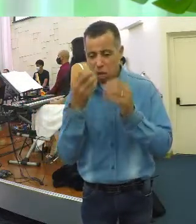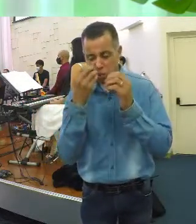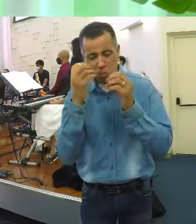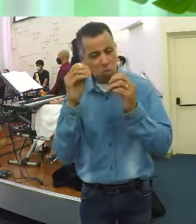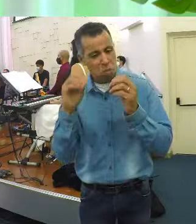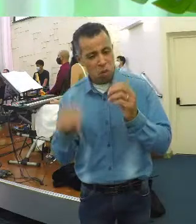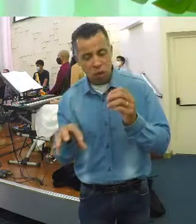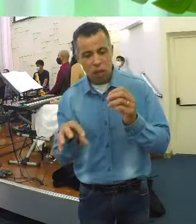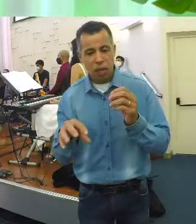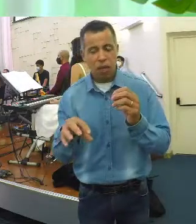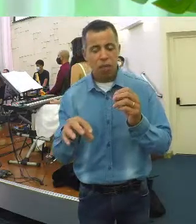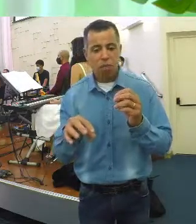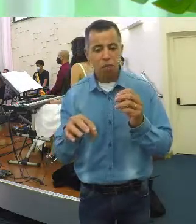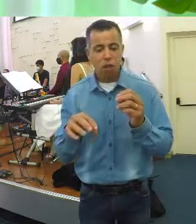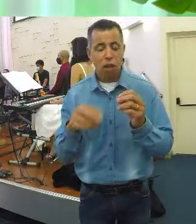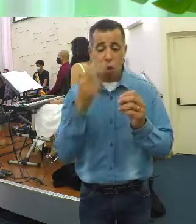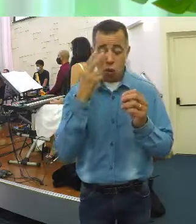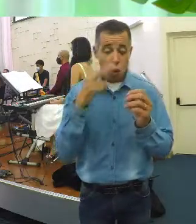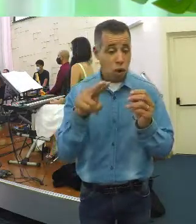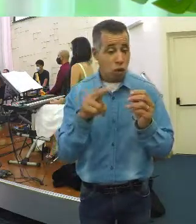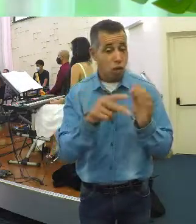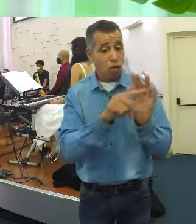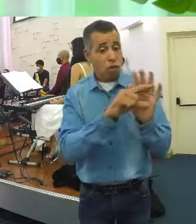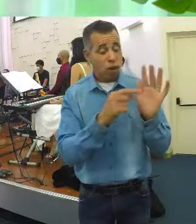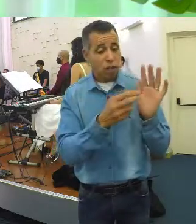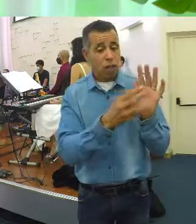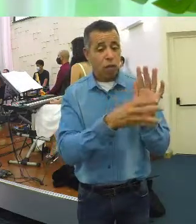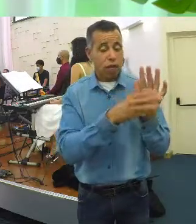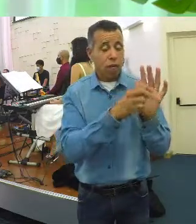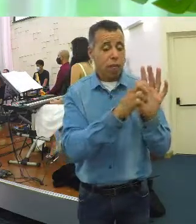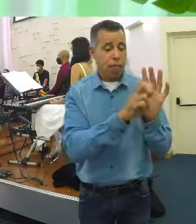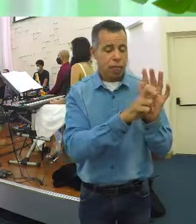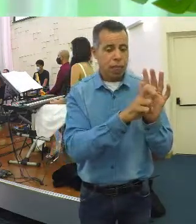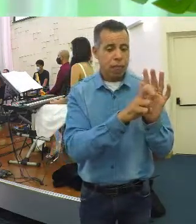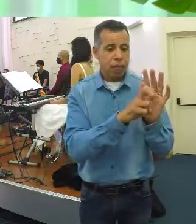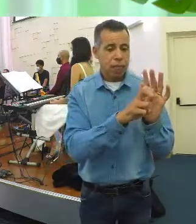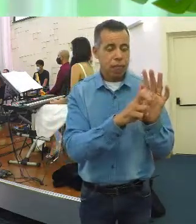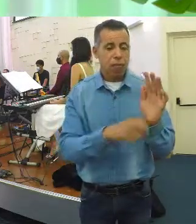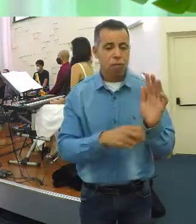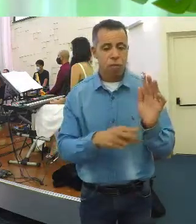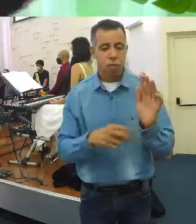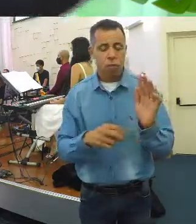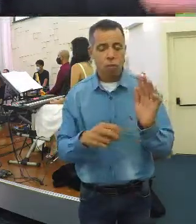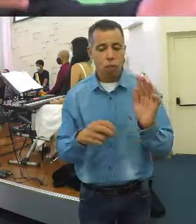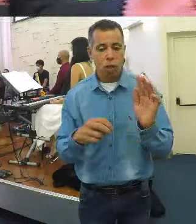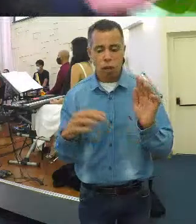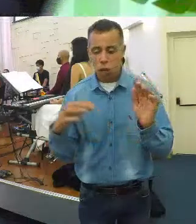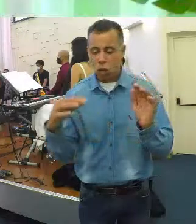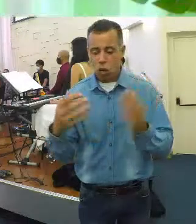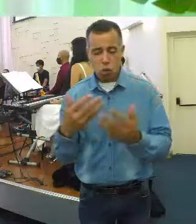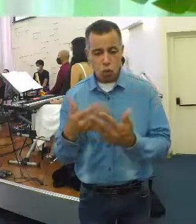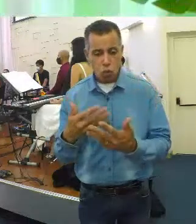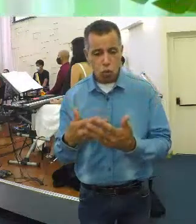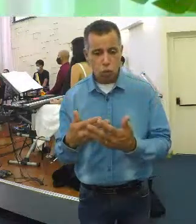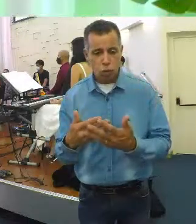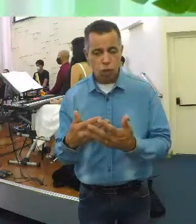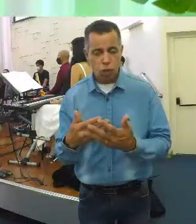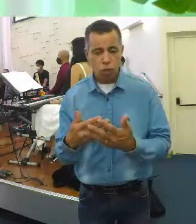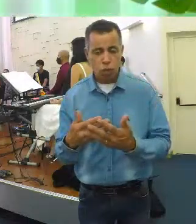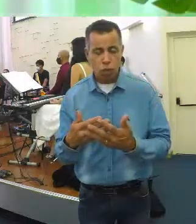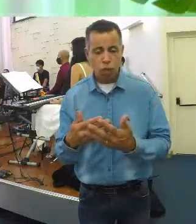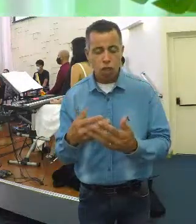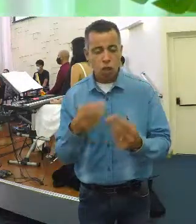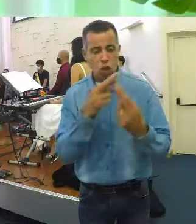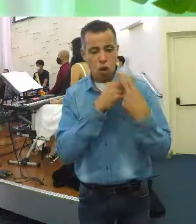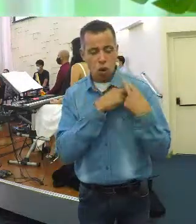versículo 45 diz o texto bíblico que quando os judeus, e por judeus aqui entendam os representantes da